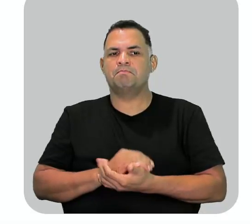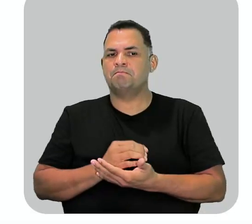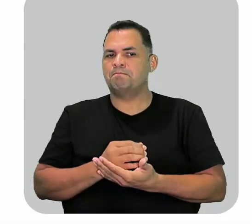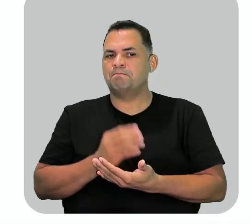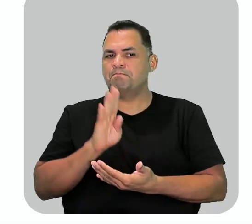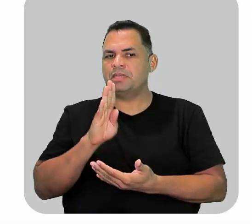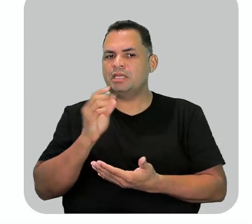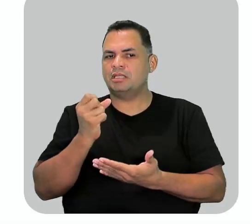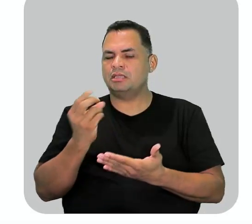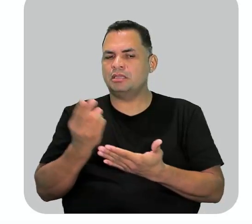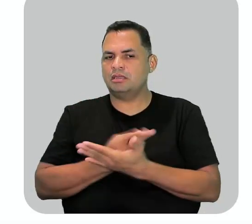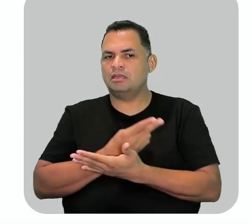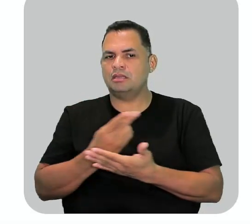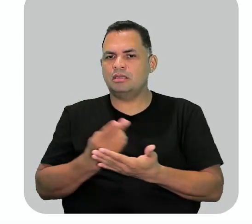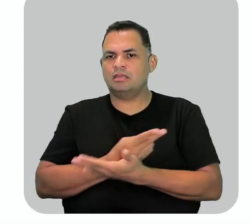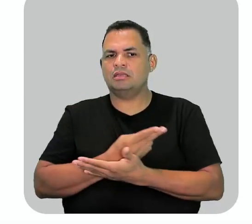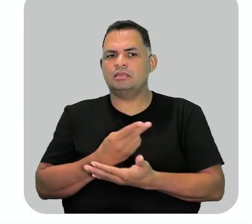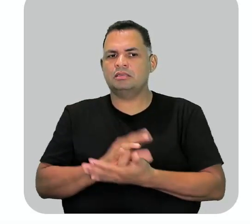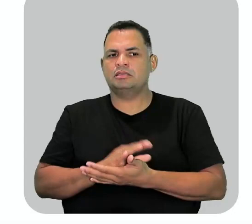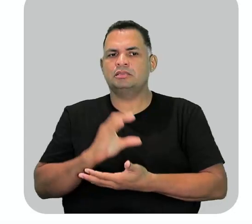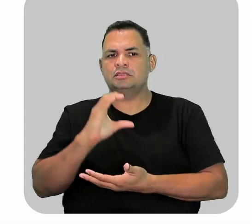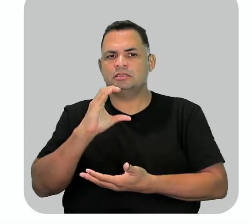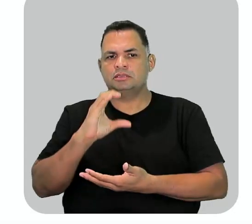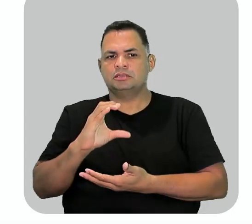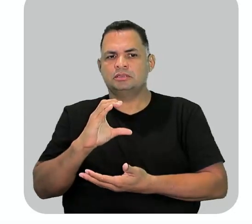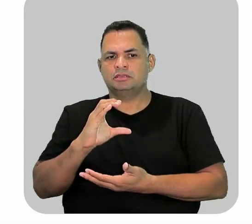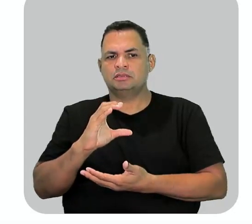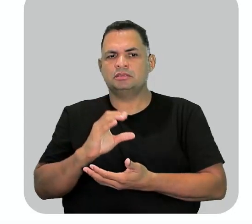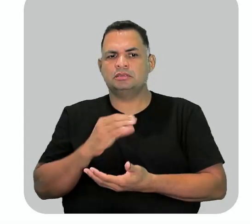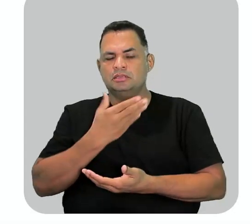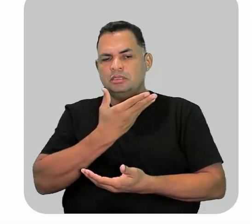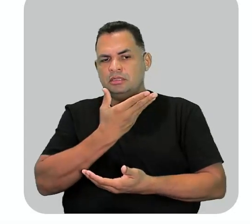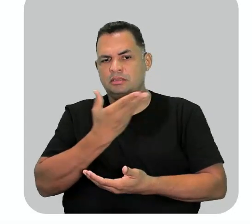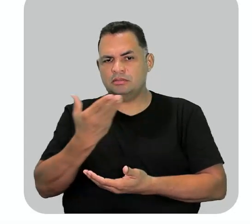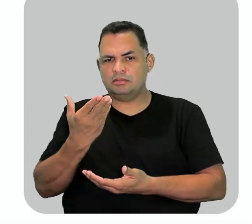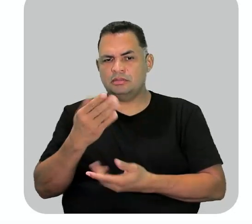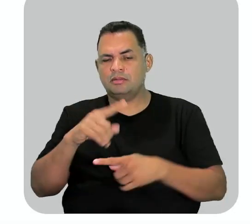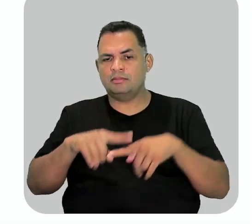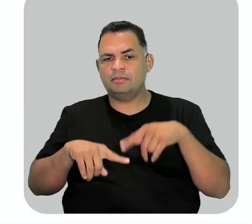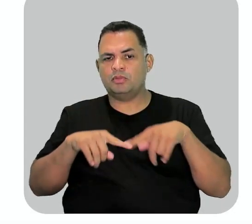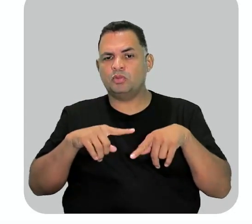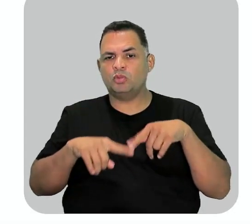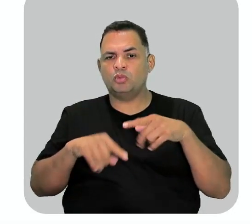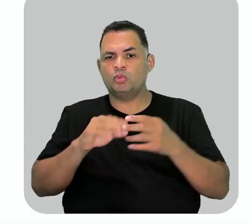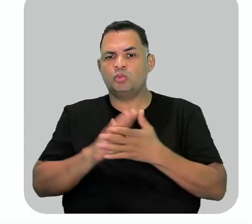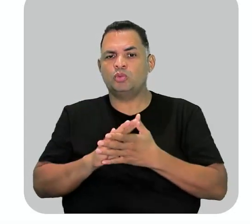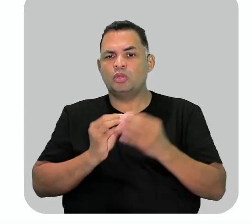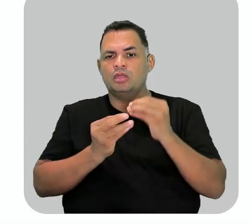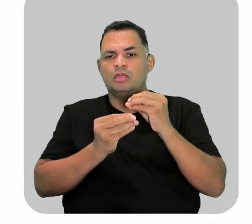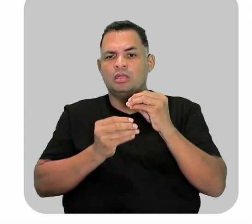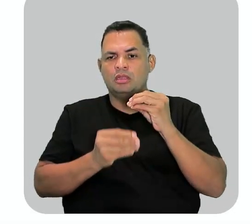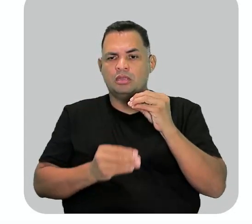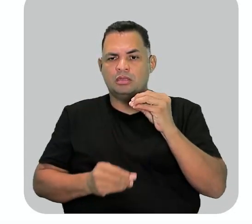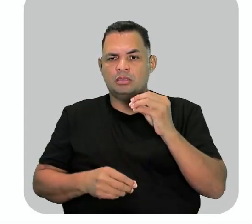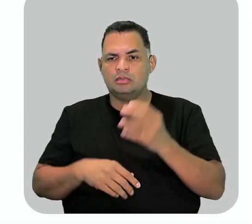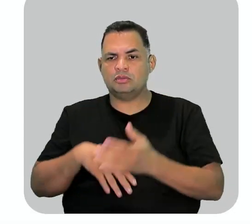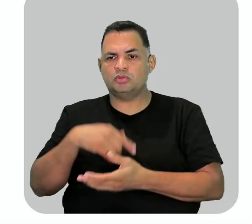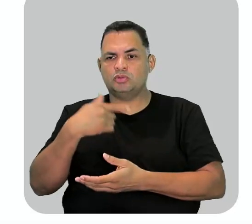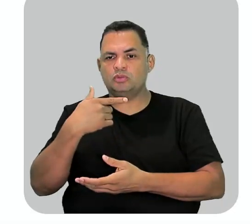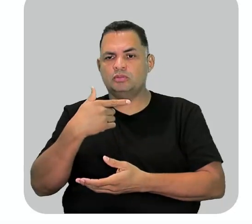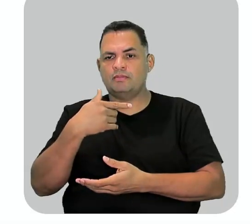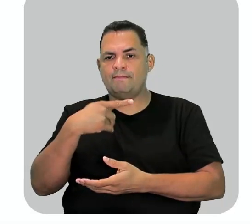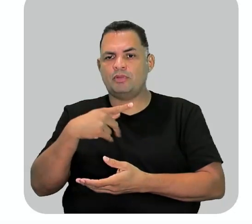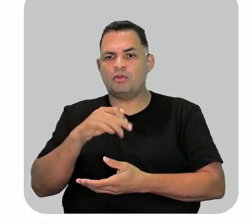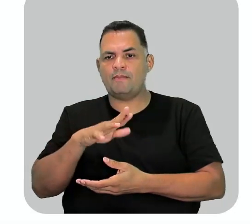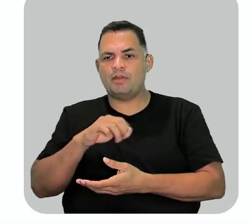B está errada. Na letra C, ele fala que a propanona é produto da oxidação do propan 2-ol.